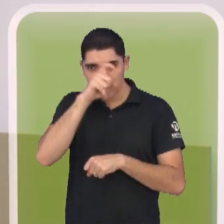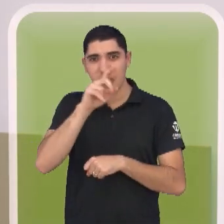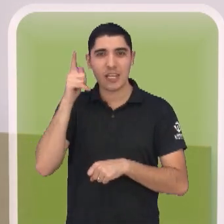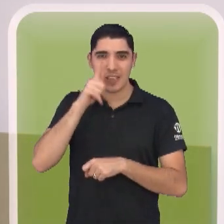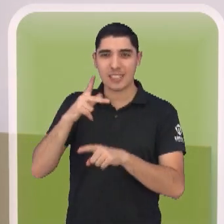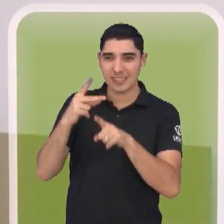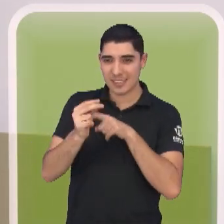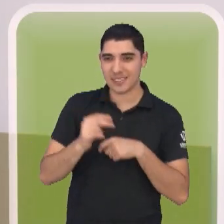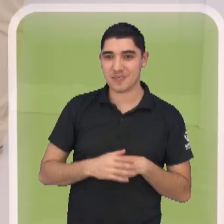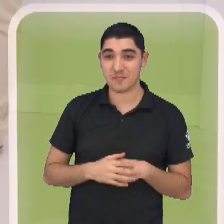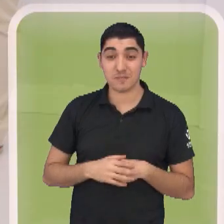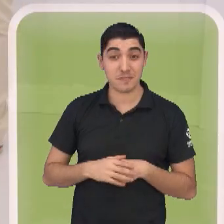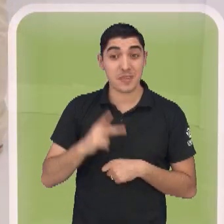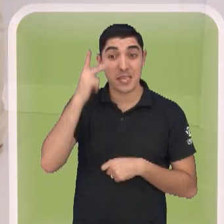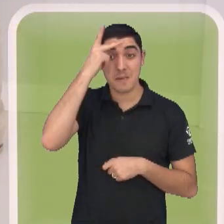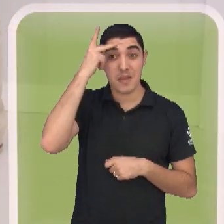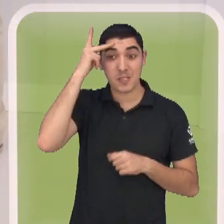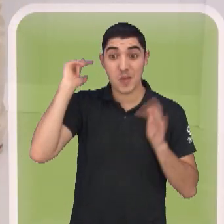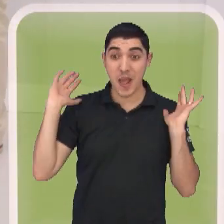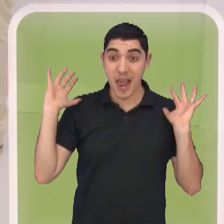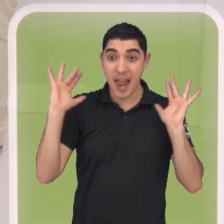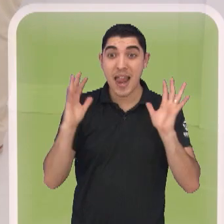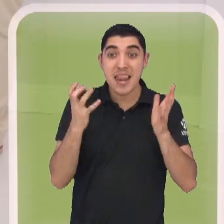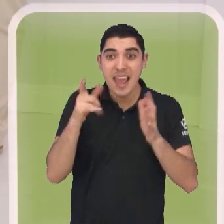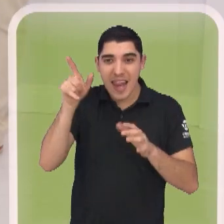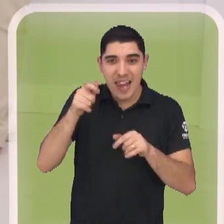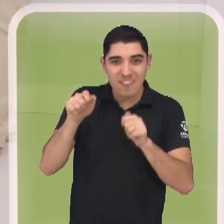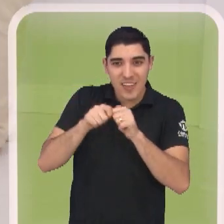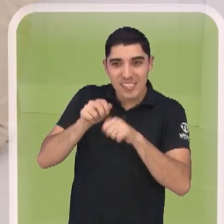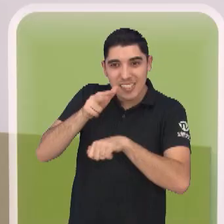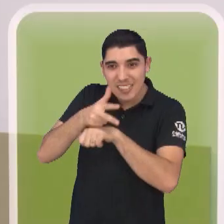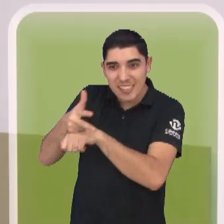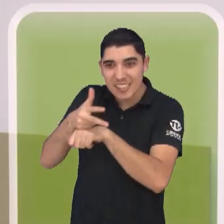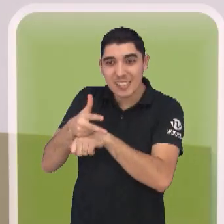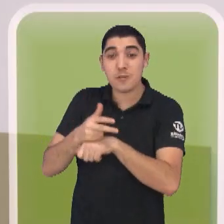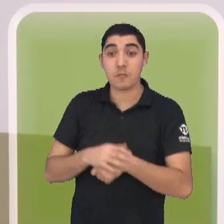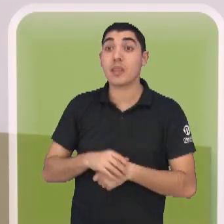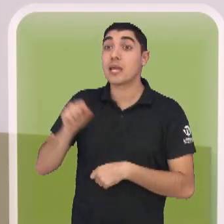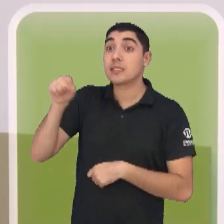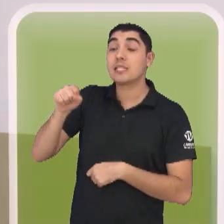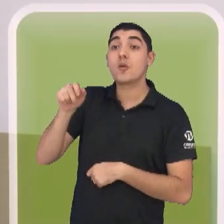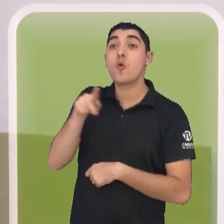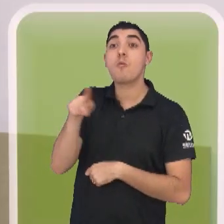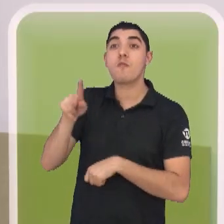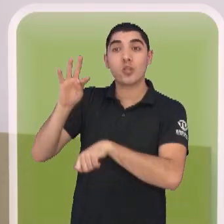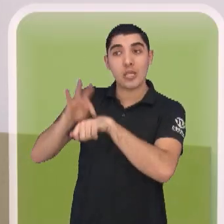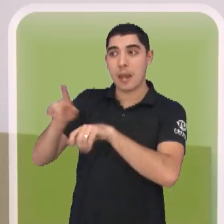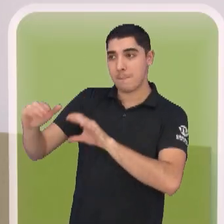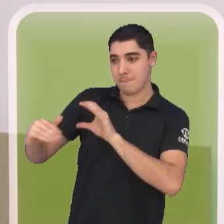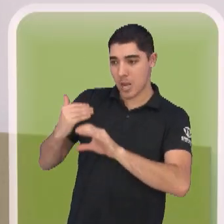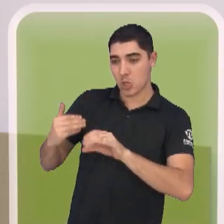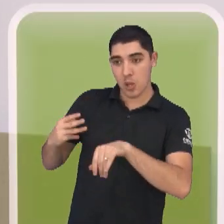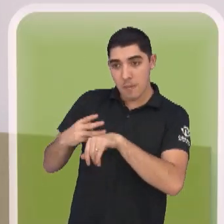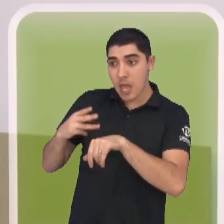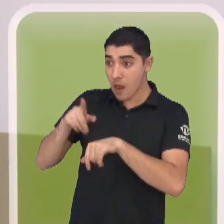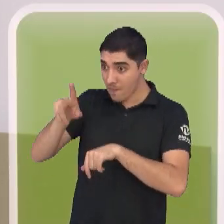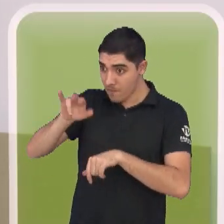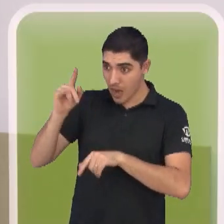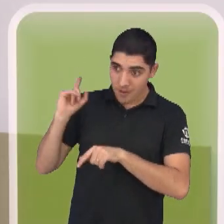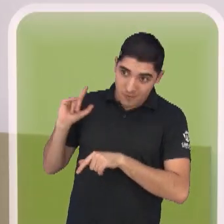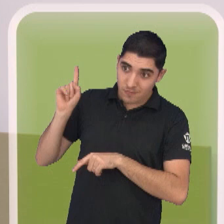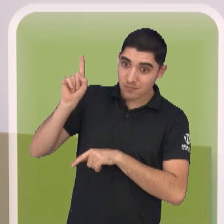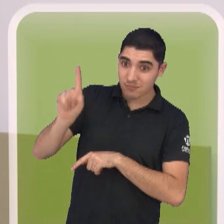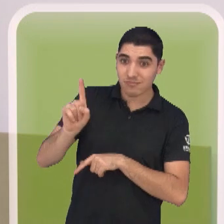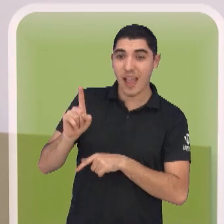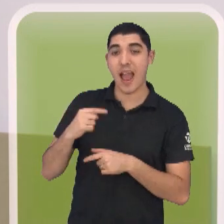virada aí o pessoal de Brodowski queria que você fosse lá é pois é o professor até o professor mandou uma mensagem para mim pô vocês vão vir aí e tal